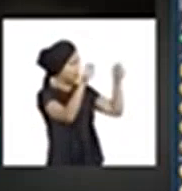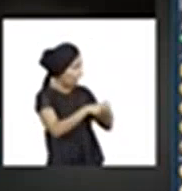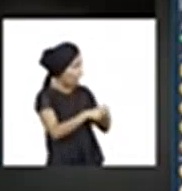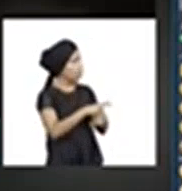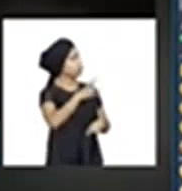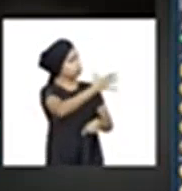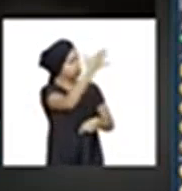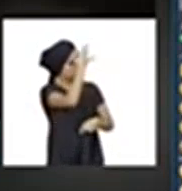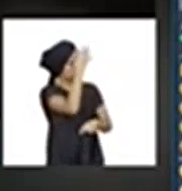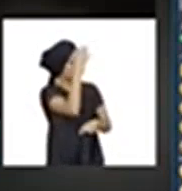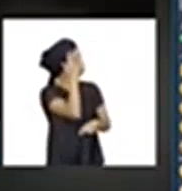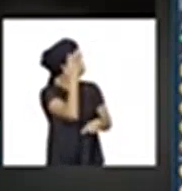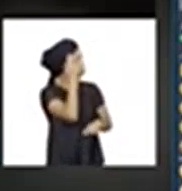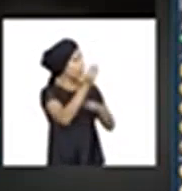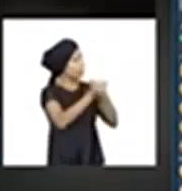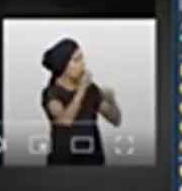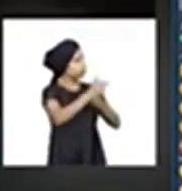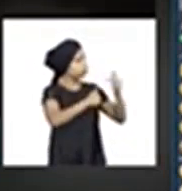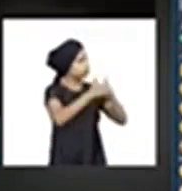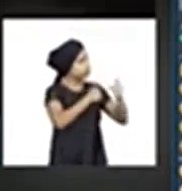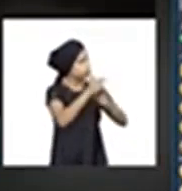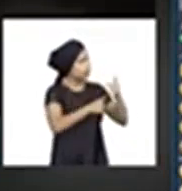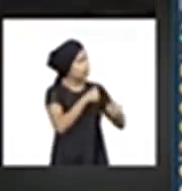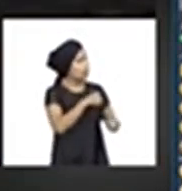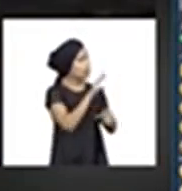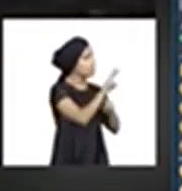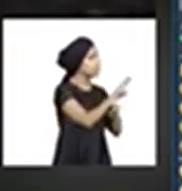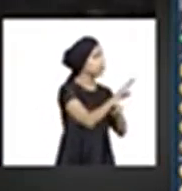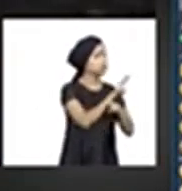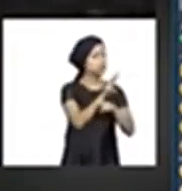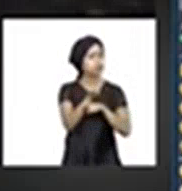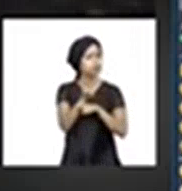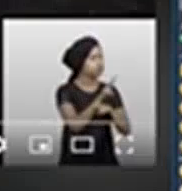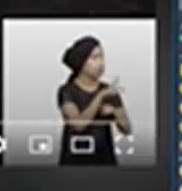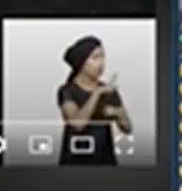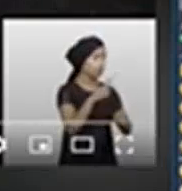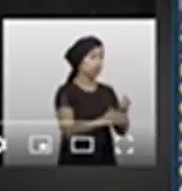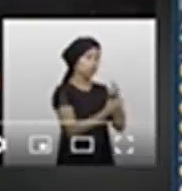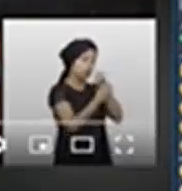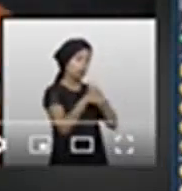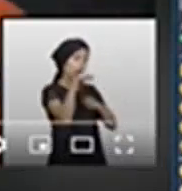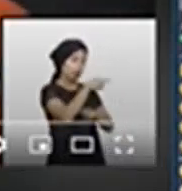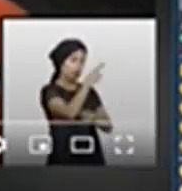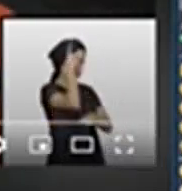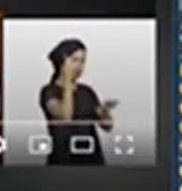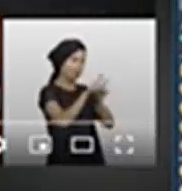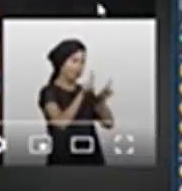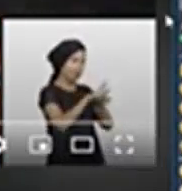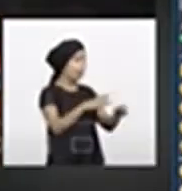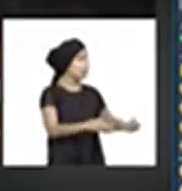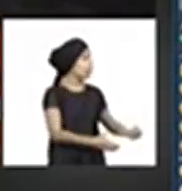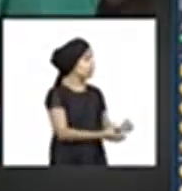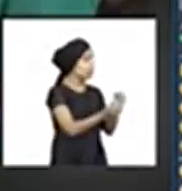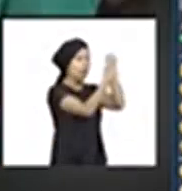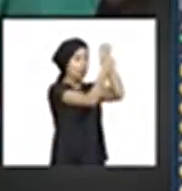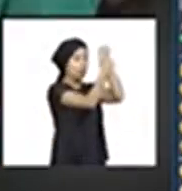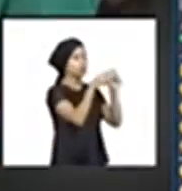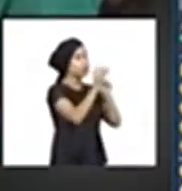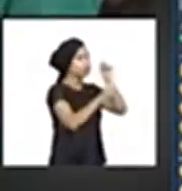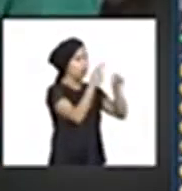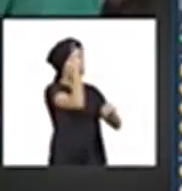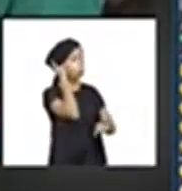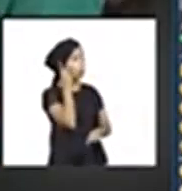ciência da importância do trabalho dele quanto à segurança nesse momento. Ele tem que garantir que ninguém vai adentrar a área.